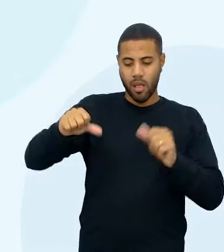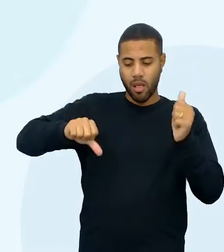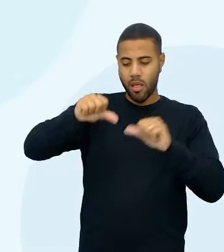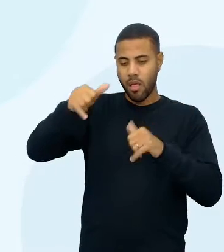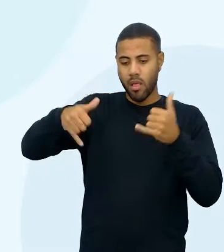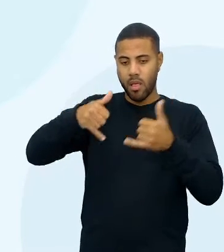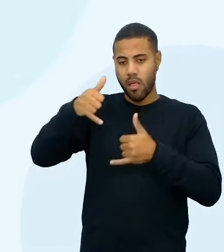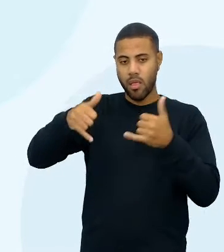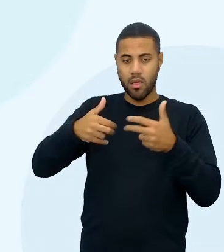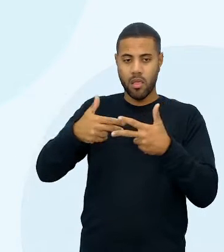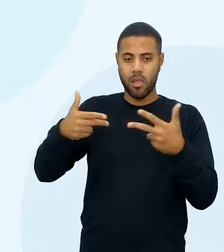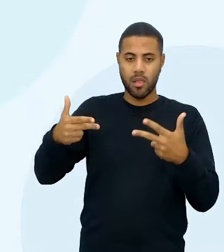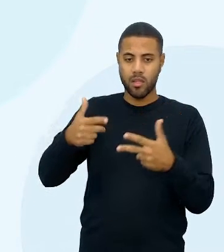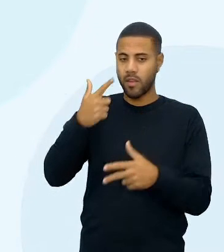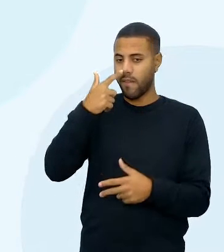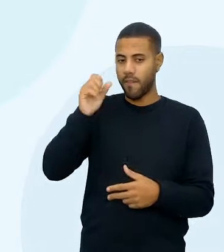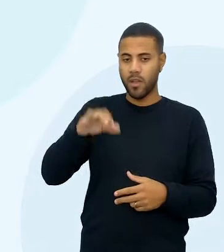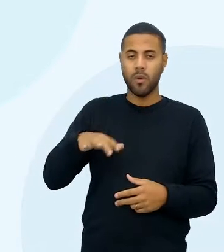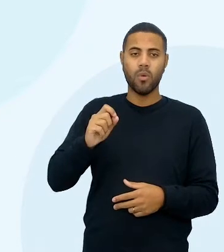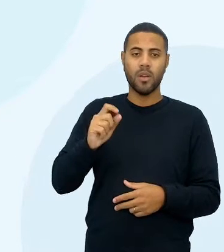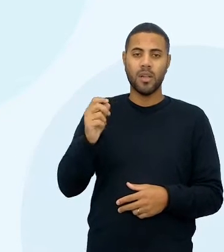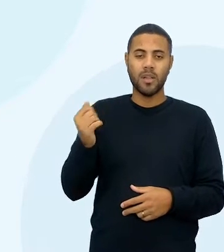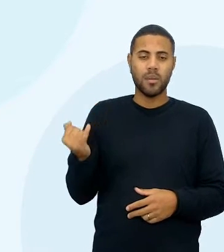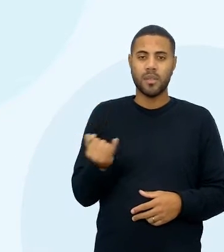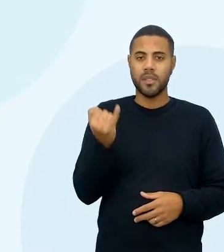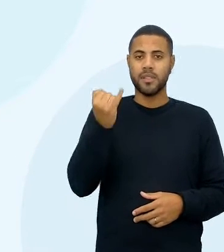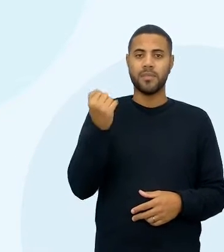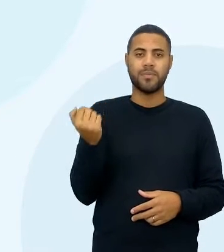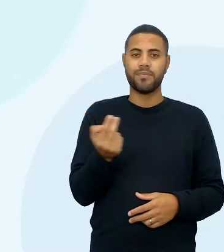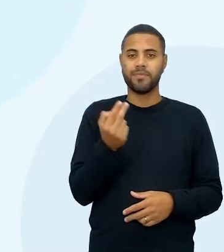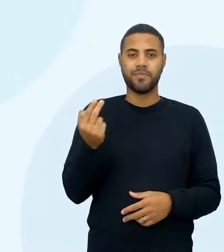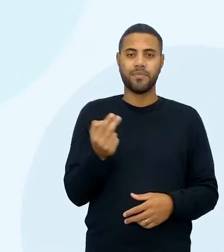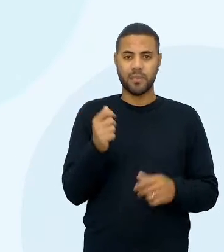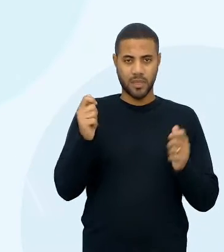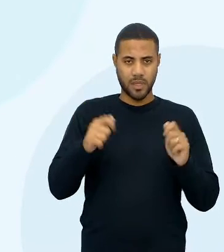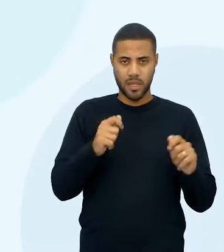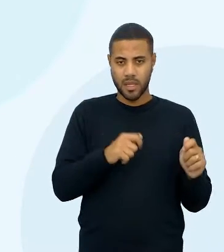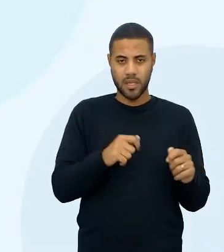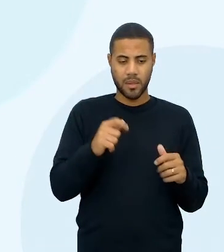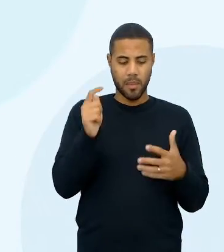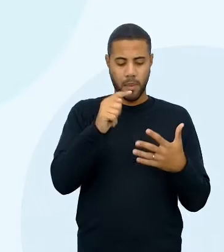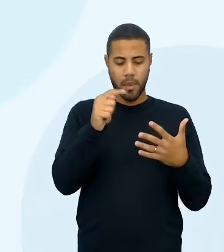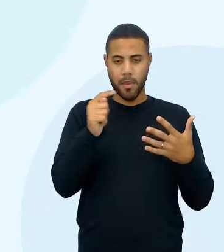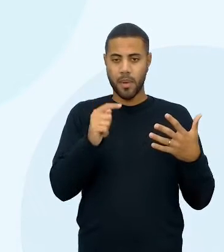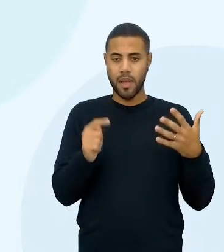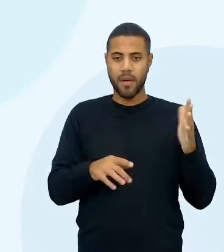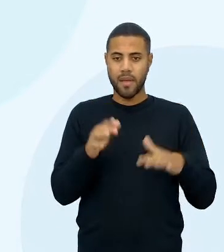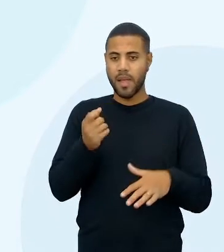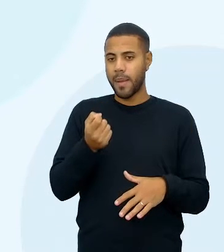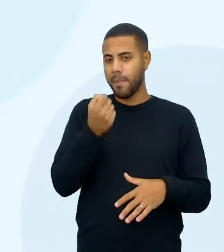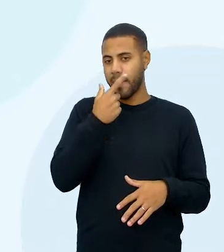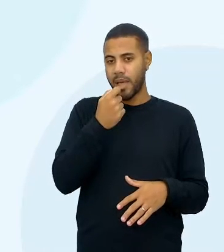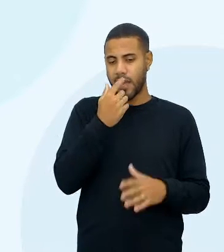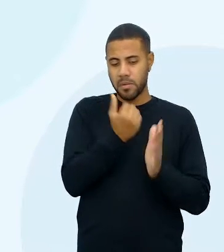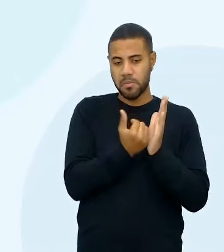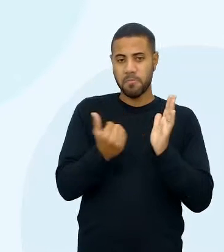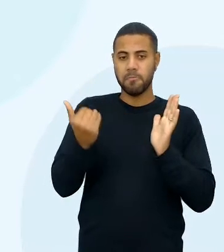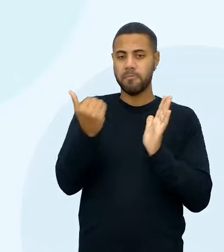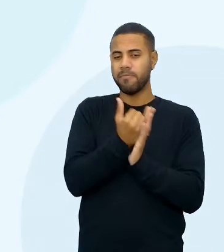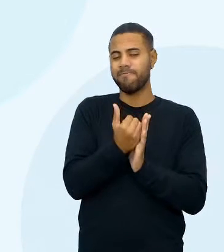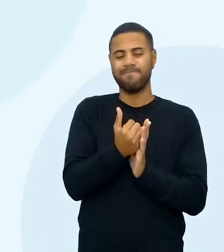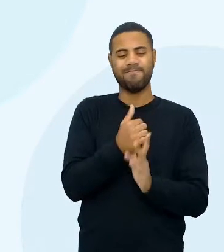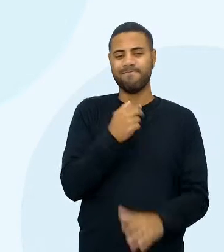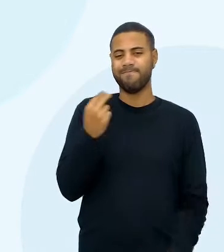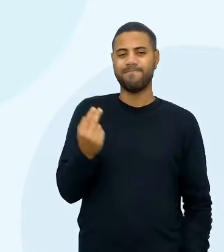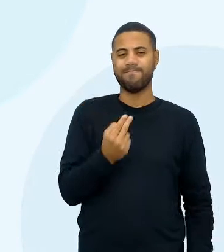pensar antes o que é necessário consumir, né? Eu preciso realmente consumir tudo isso? Muitas vezes a gente toma medicação a mais à toa, né?